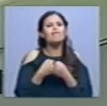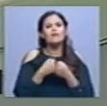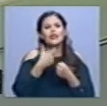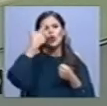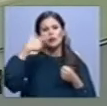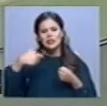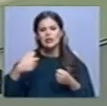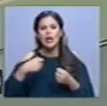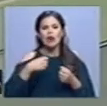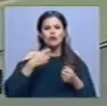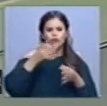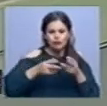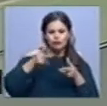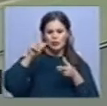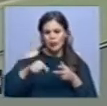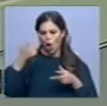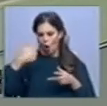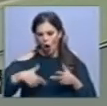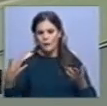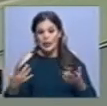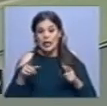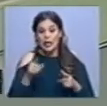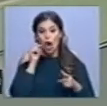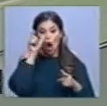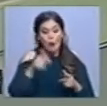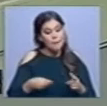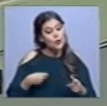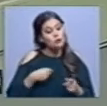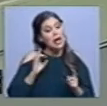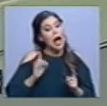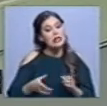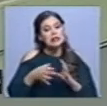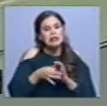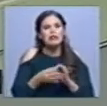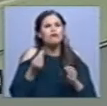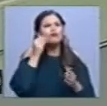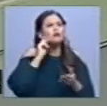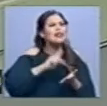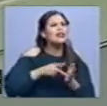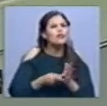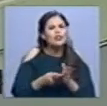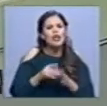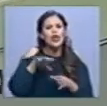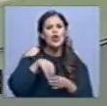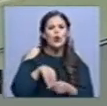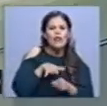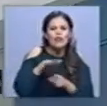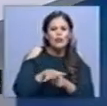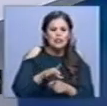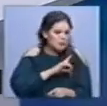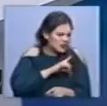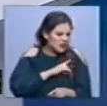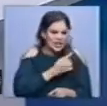da Gradiva. E aqui ele está sobretudo preocupado com a questão de como é que a tecnologia vai invadir a nossa privacidade. Se é que nós vamos